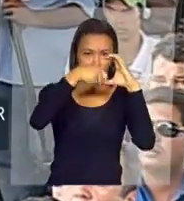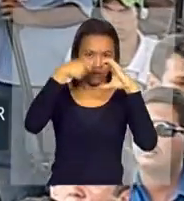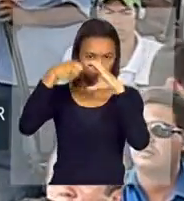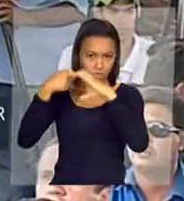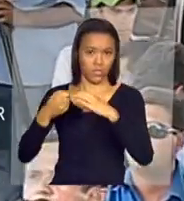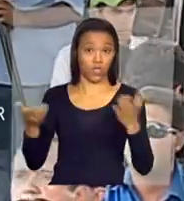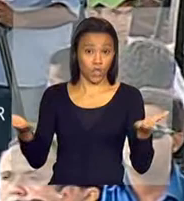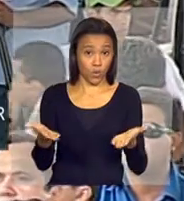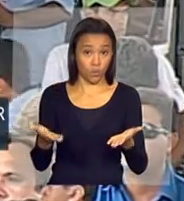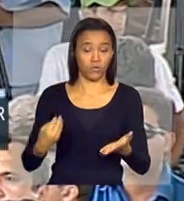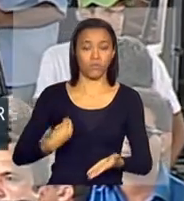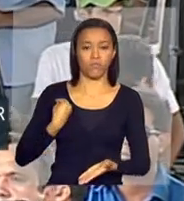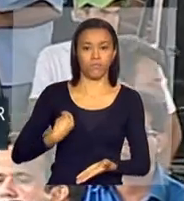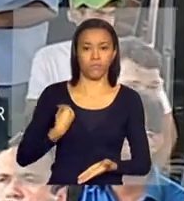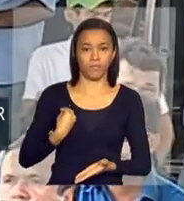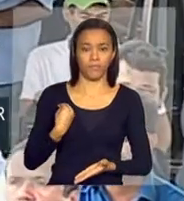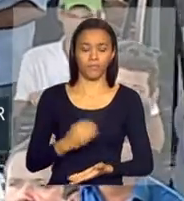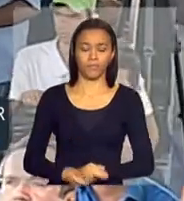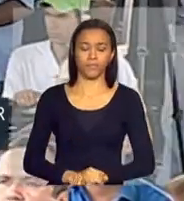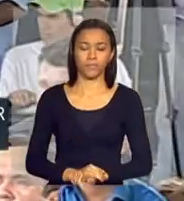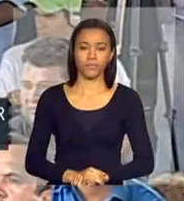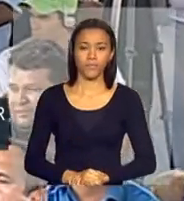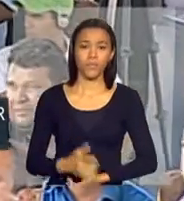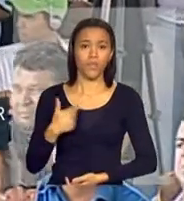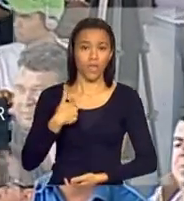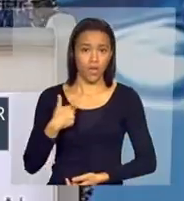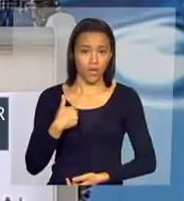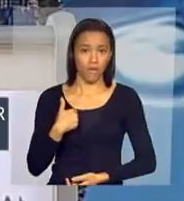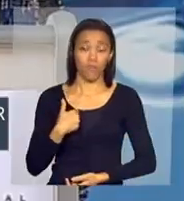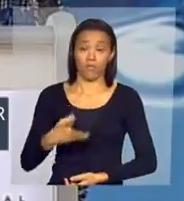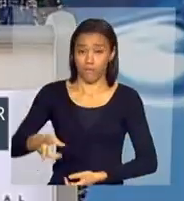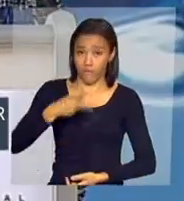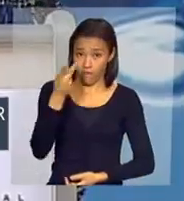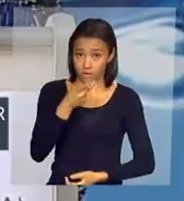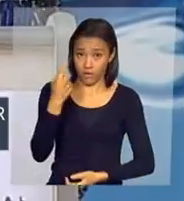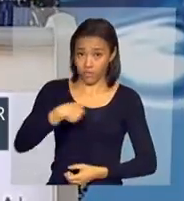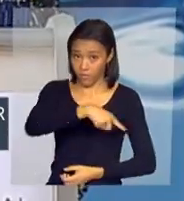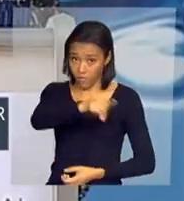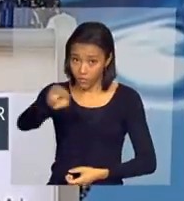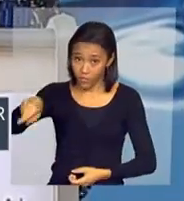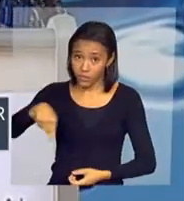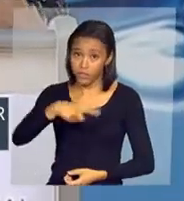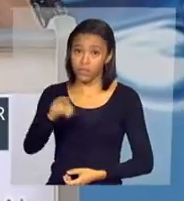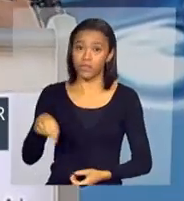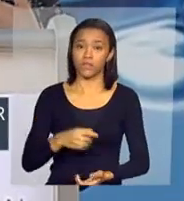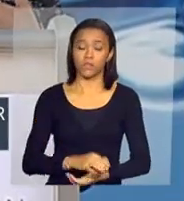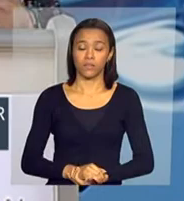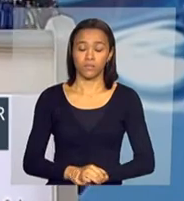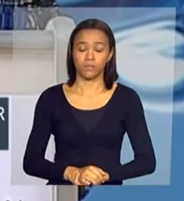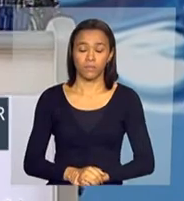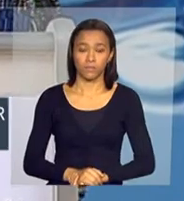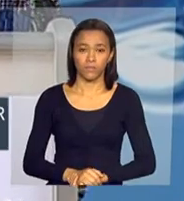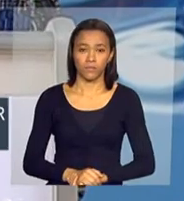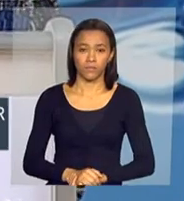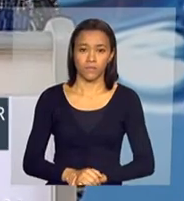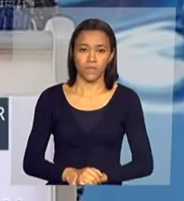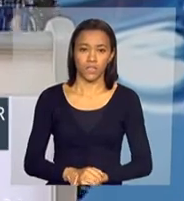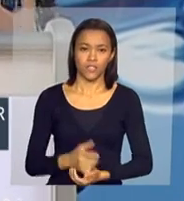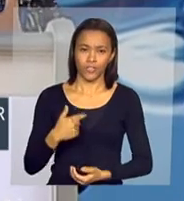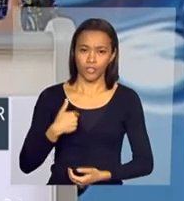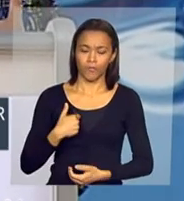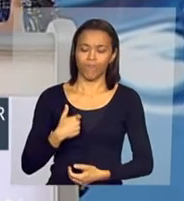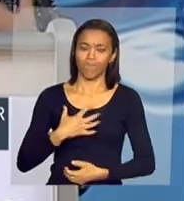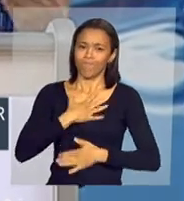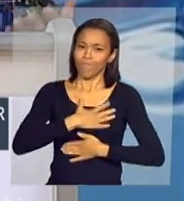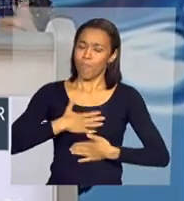aqui presentes. Eu estava dizendo para vocês, no início, da honra